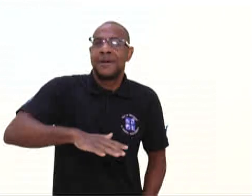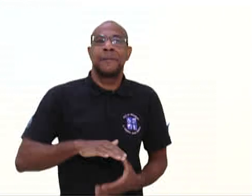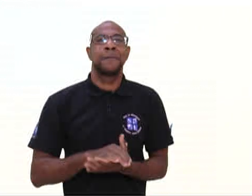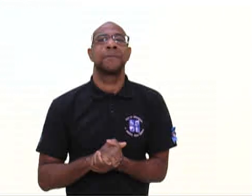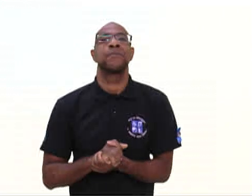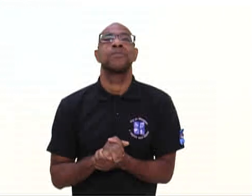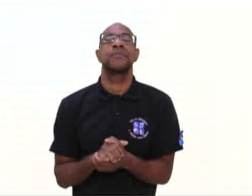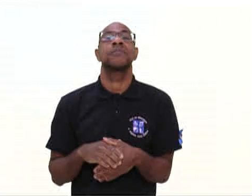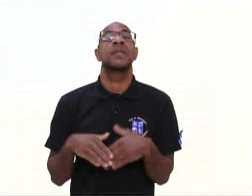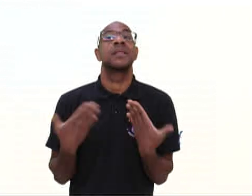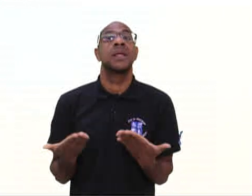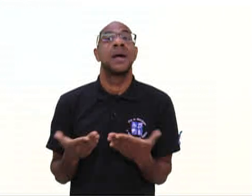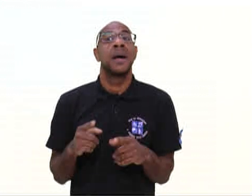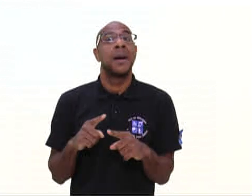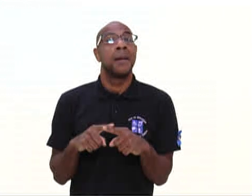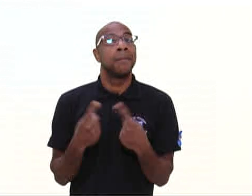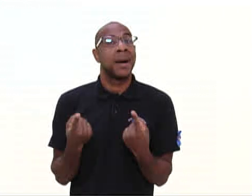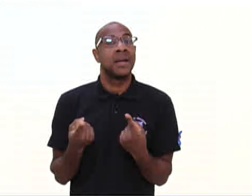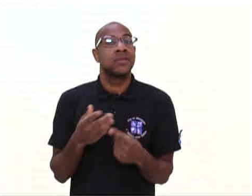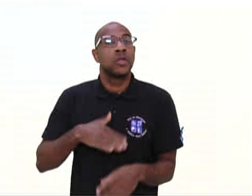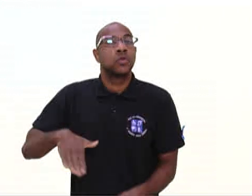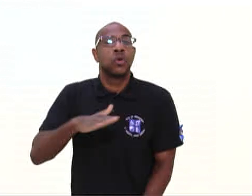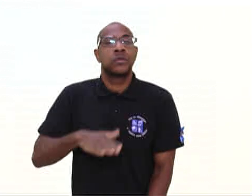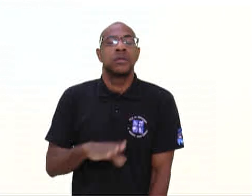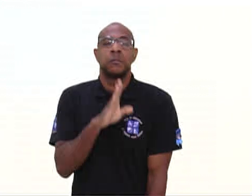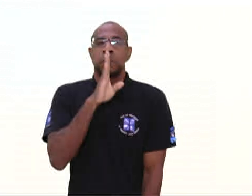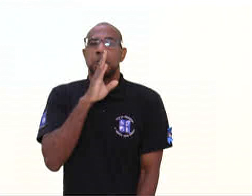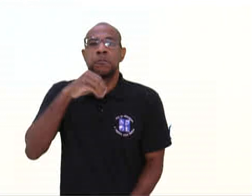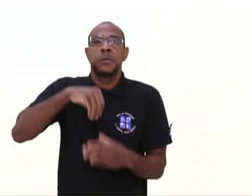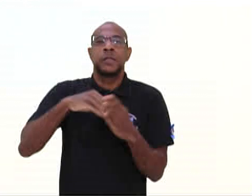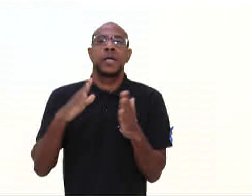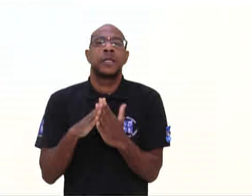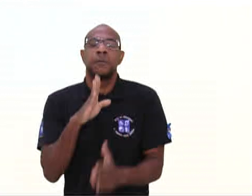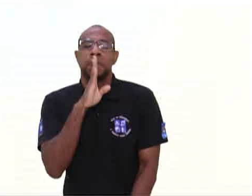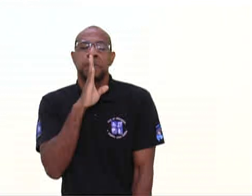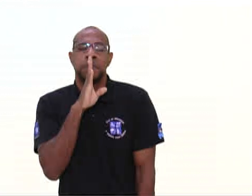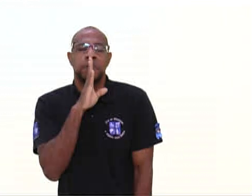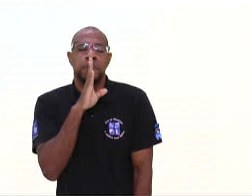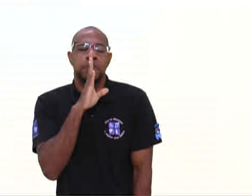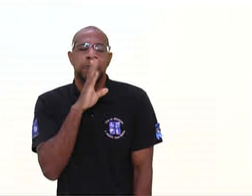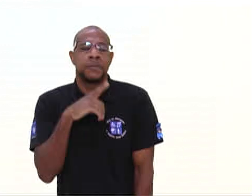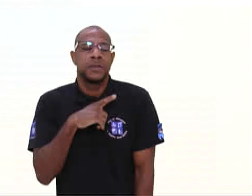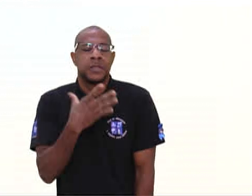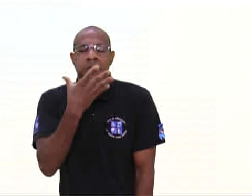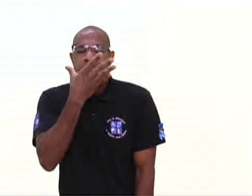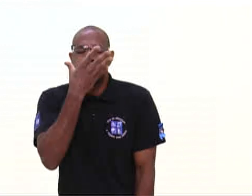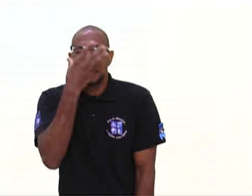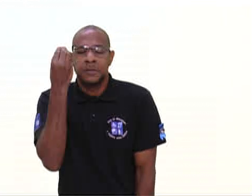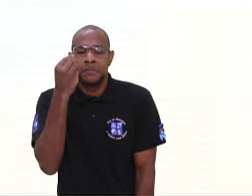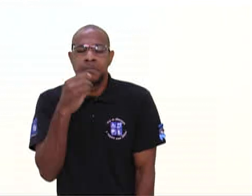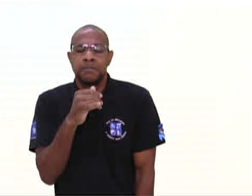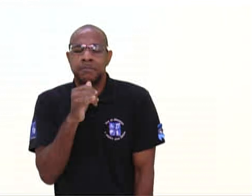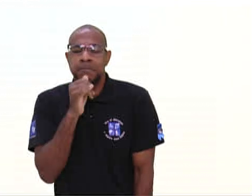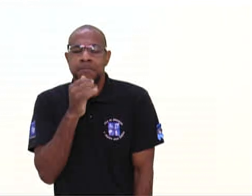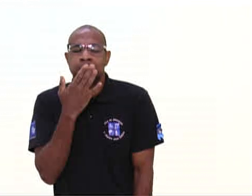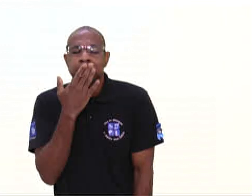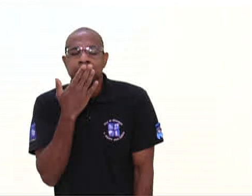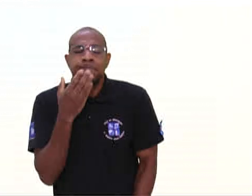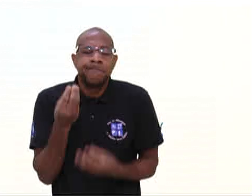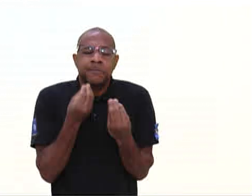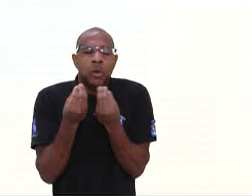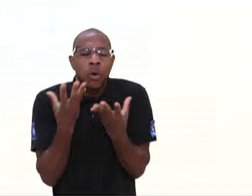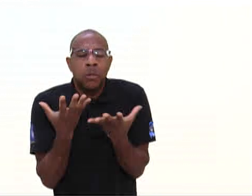sobressalto. Mas quando todos estavam quietos na casa e pareciam tê-la esquecido, enchia-se de uma pequena